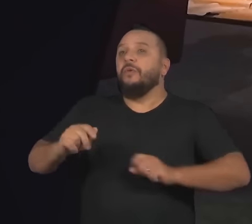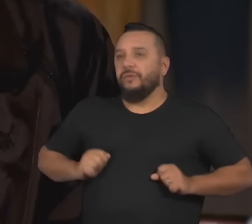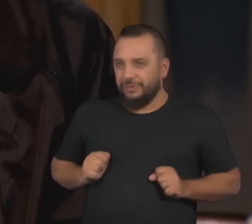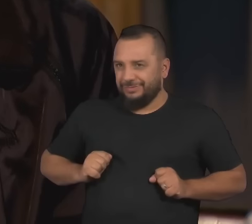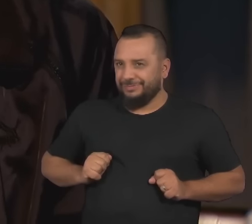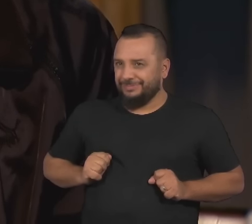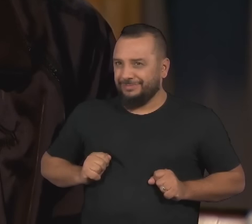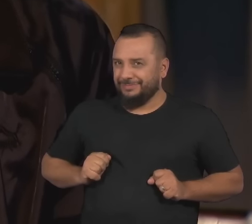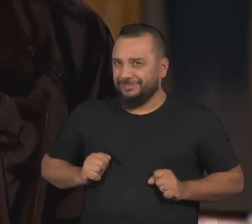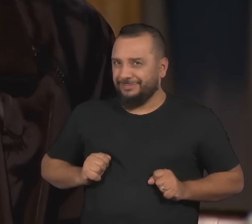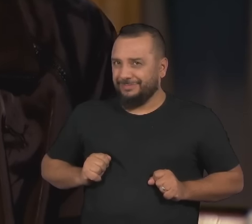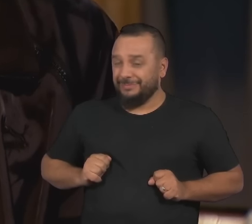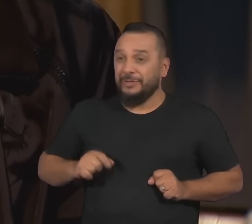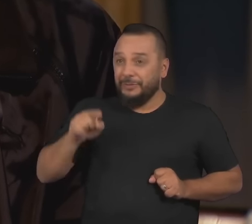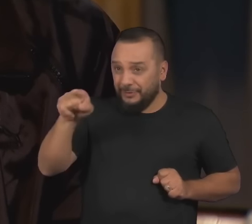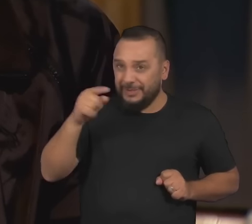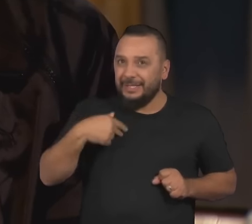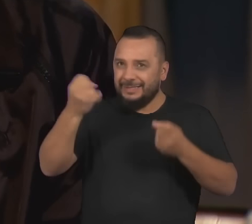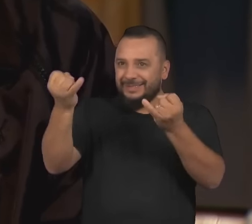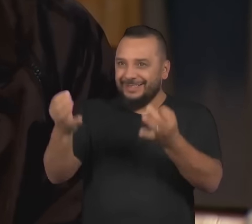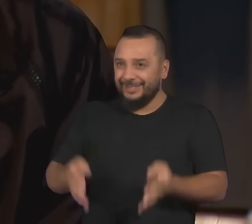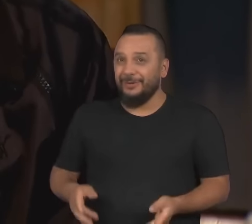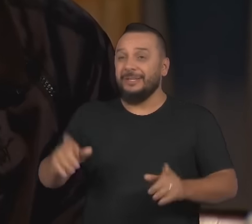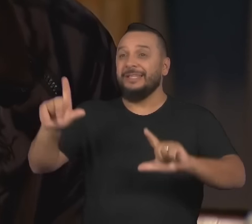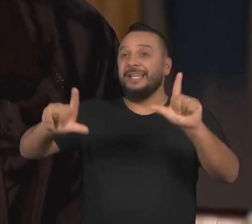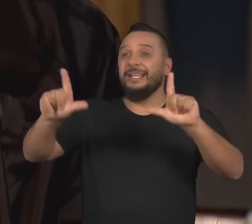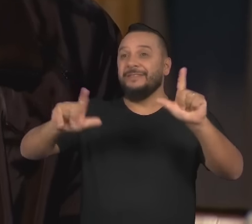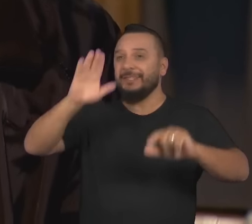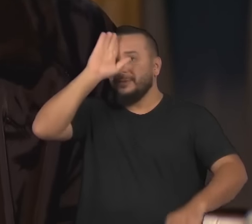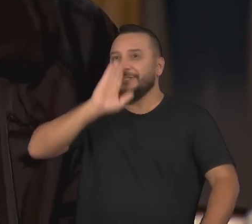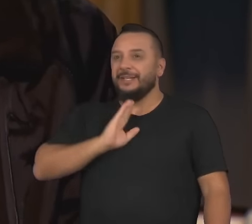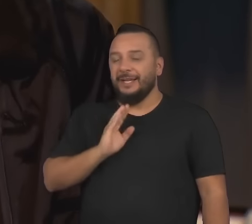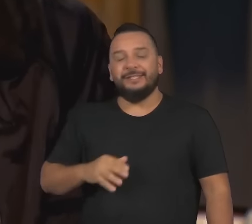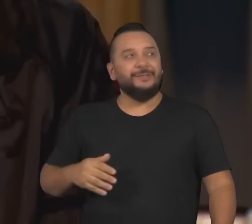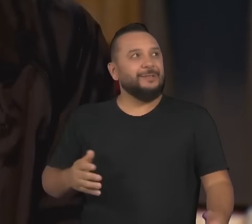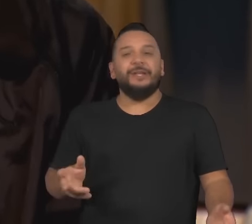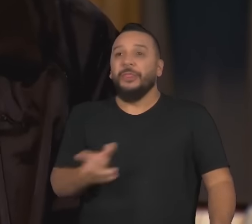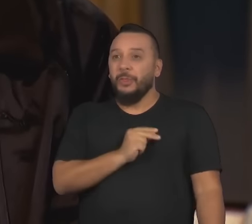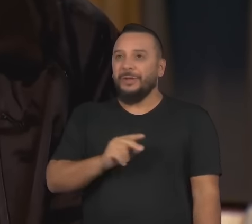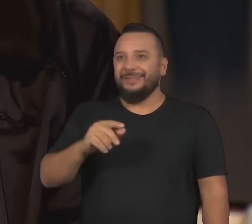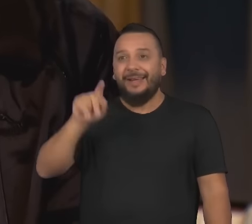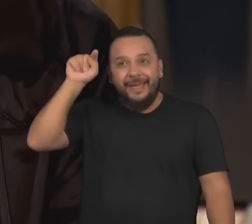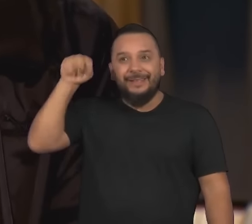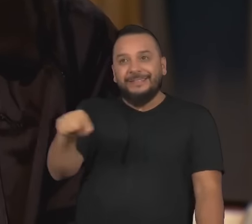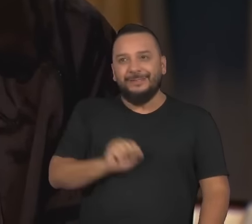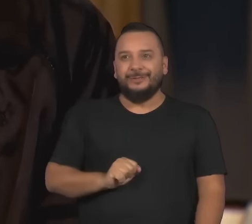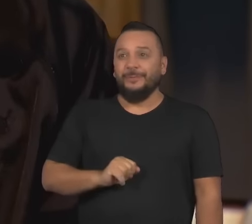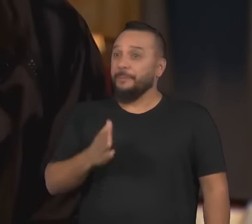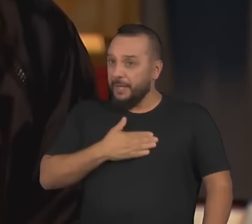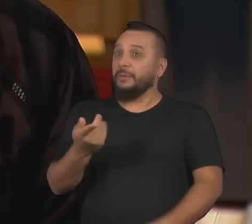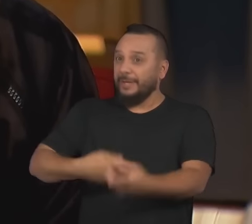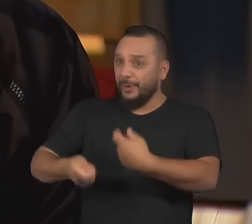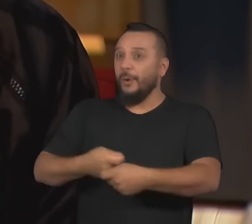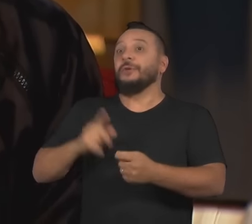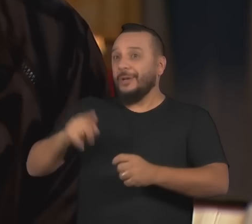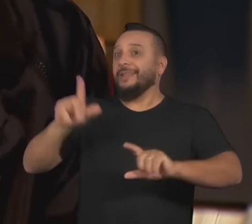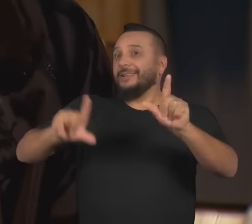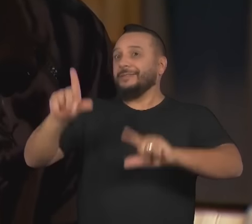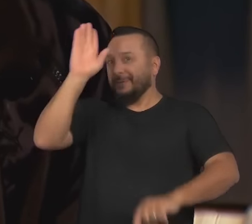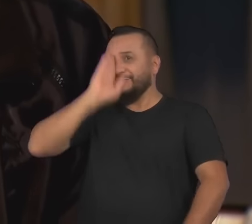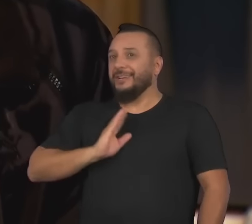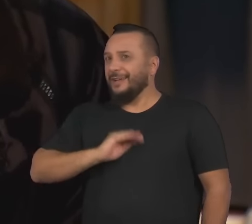quando você abriu agora falando da TV aberta, eu falei, é isso, o meu negócio é TV aberta.